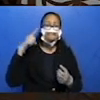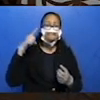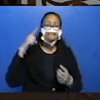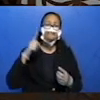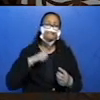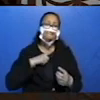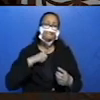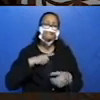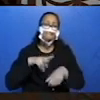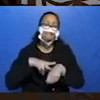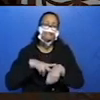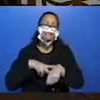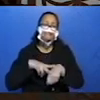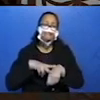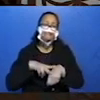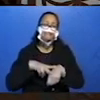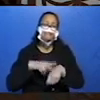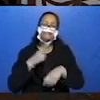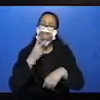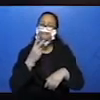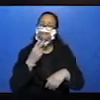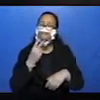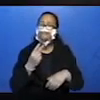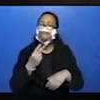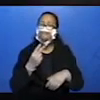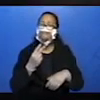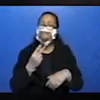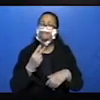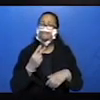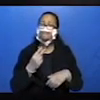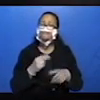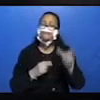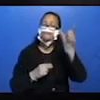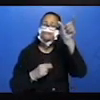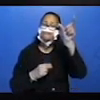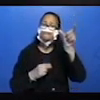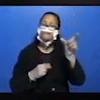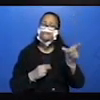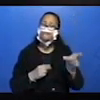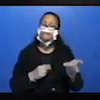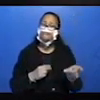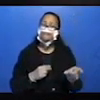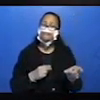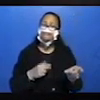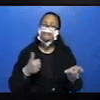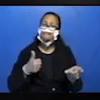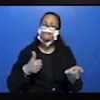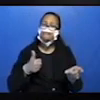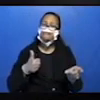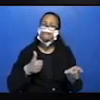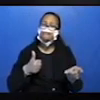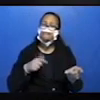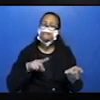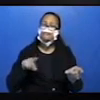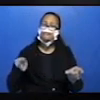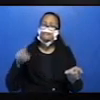verde? Qual é o nome dessa substância? Vamos na vertical, número 1. Alguém